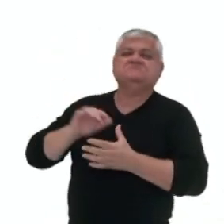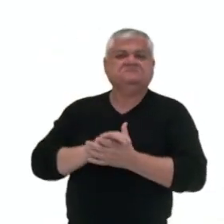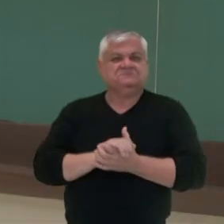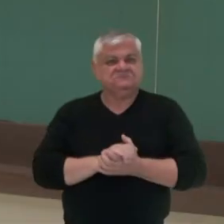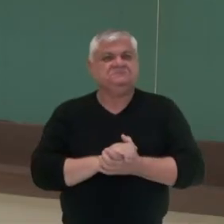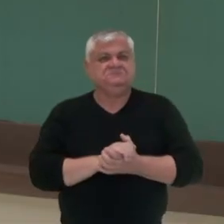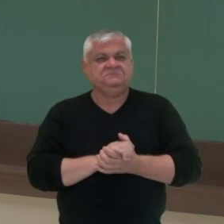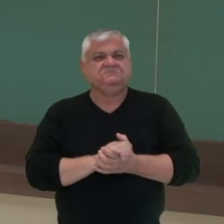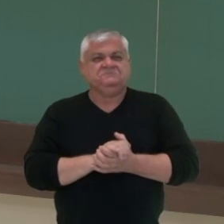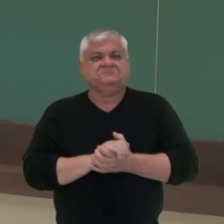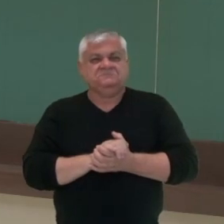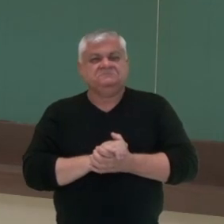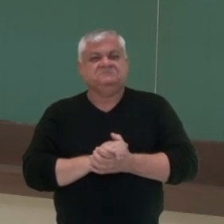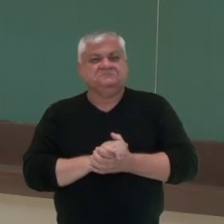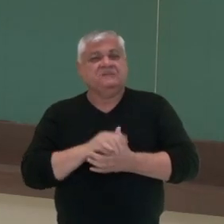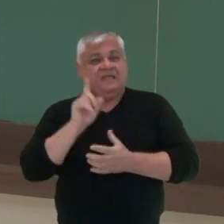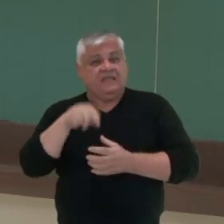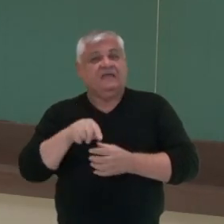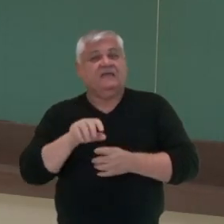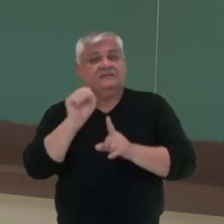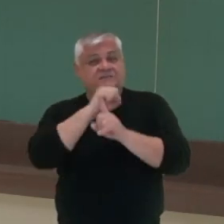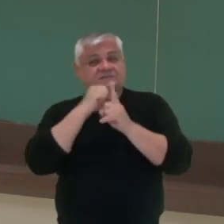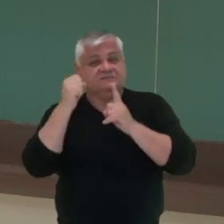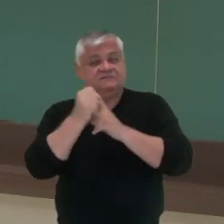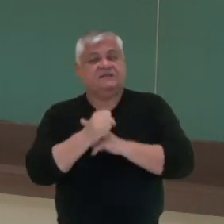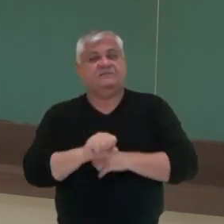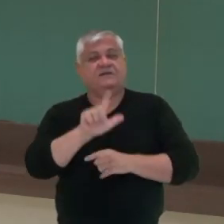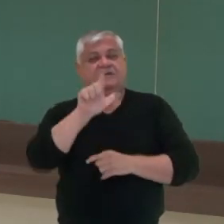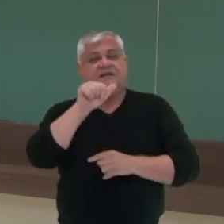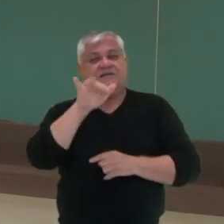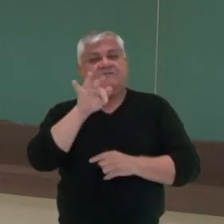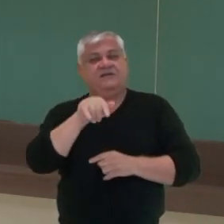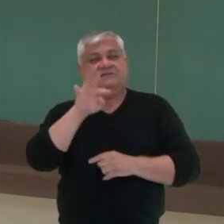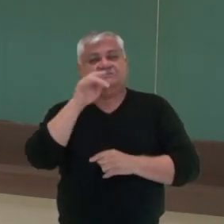E o timo são órgãos do sistema linfático.